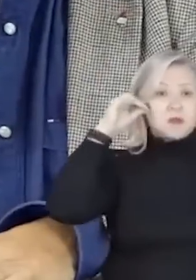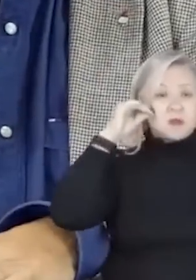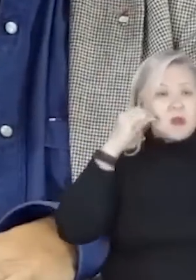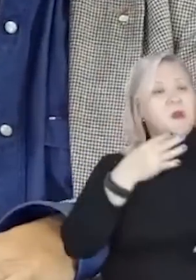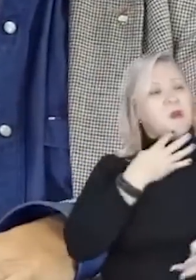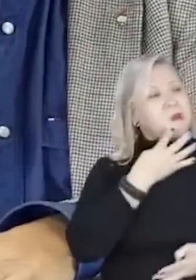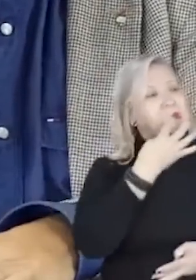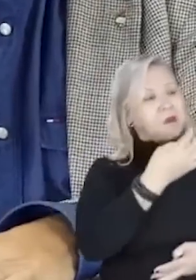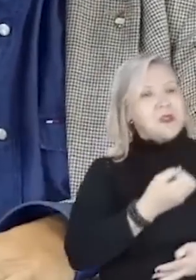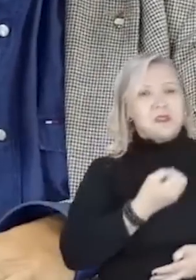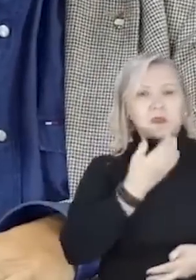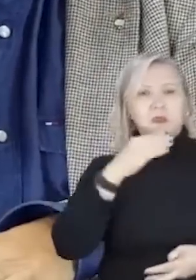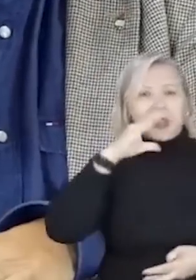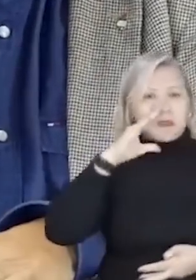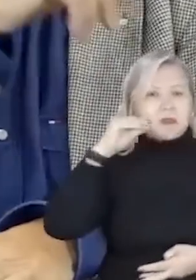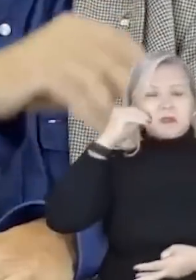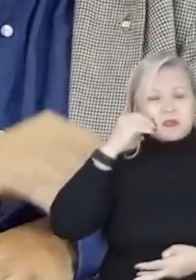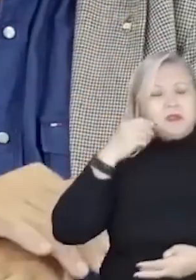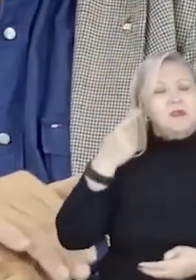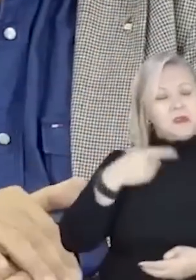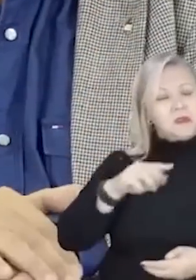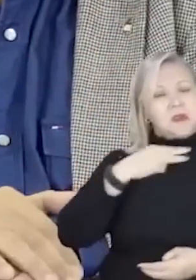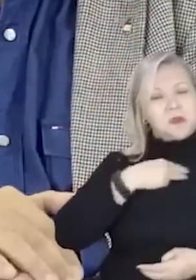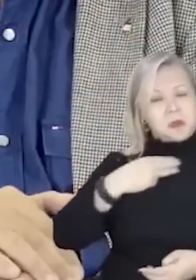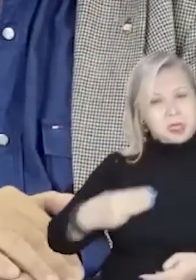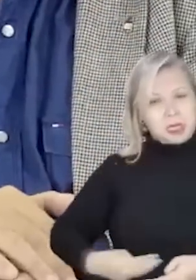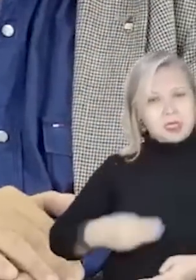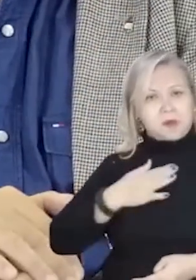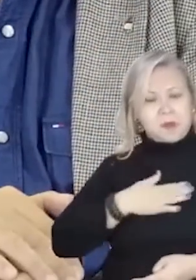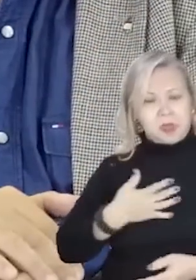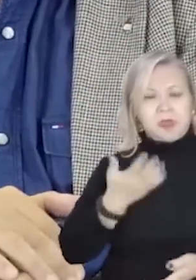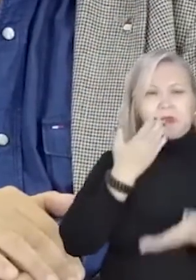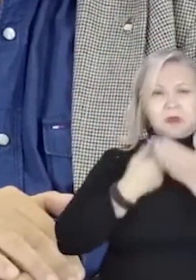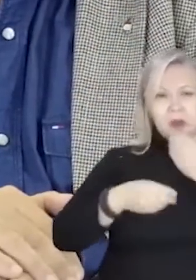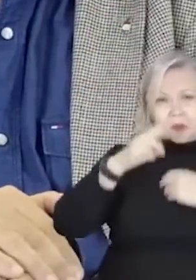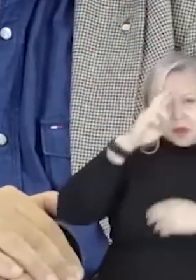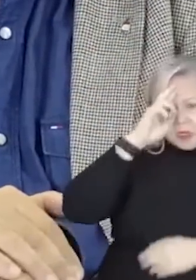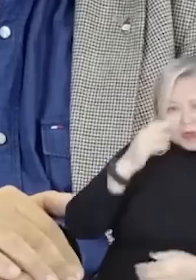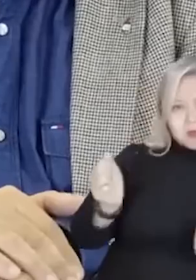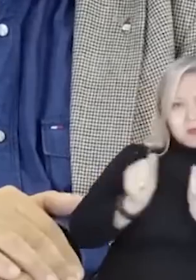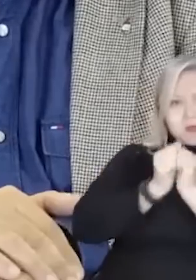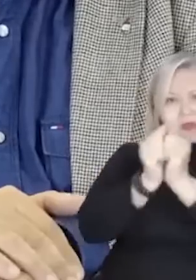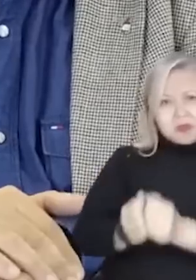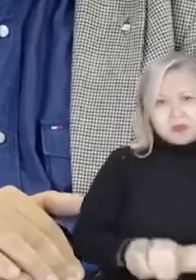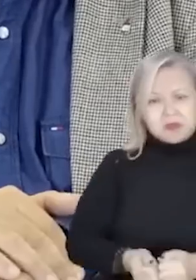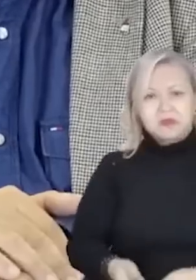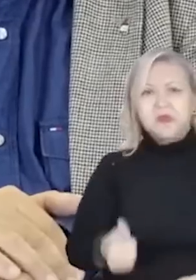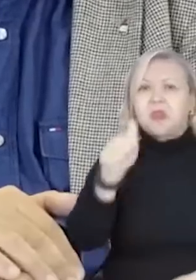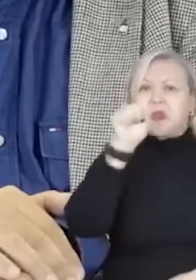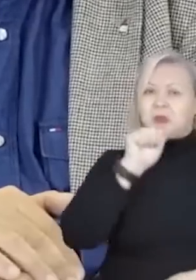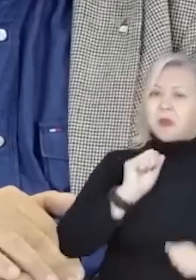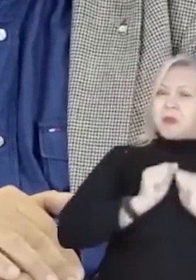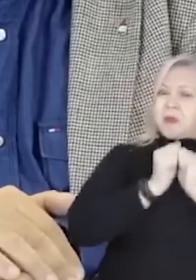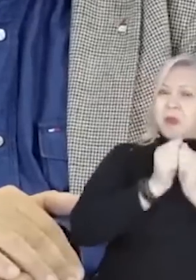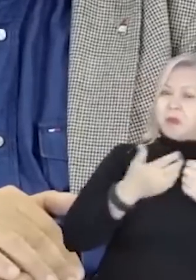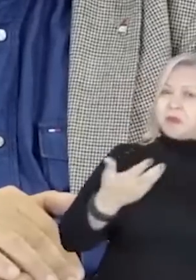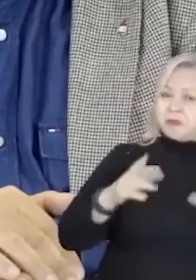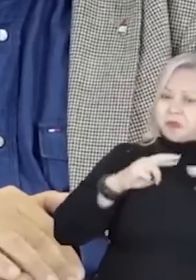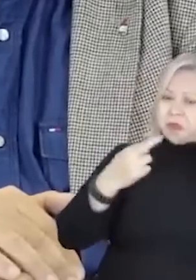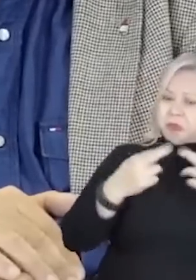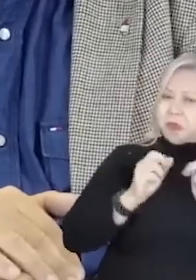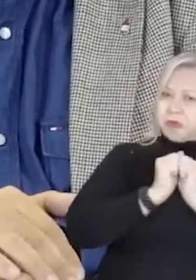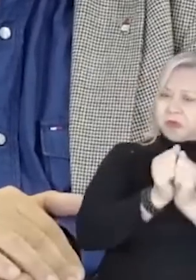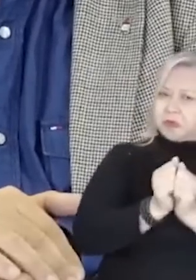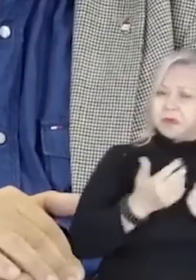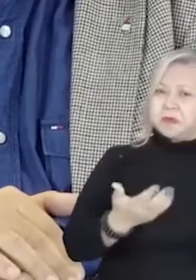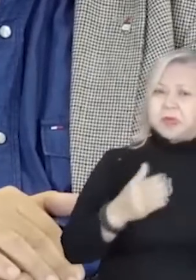Ele foi meu ministro, nós, sabe, almoçamos juntos, bebemos juntos, jogamos bola juntos. Ou seja, o Ciro é uma